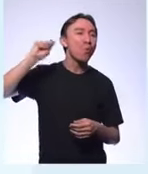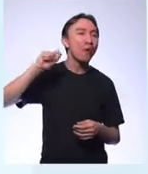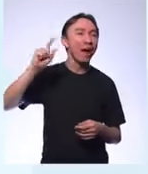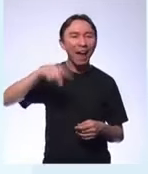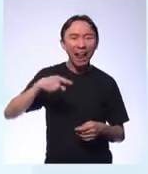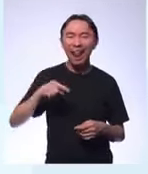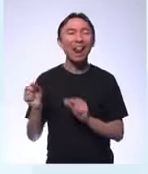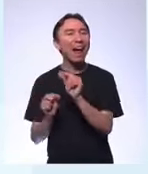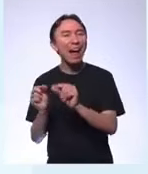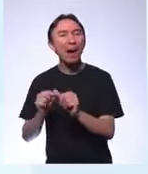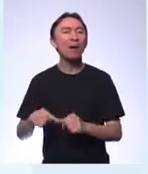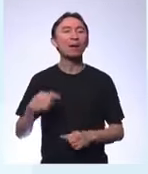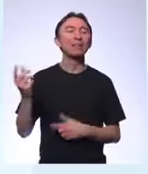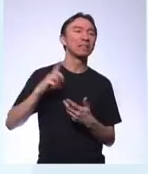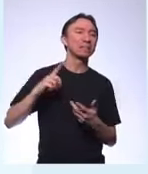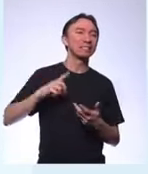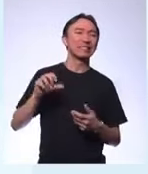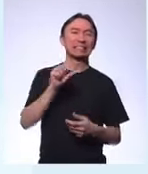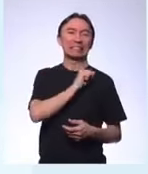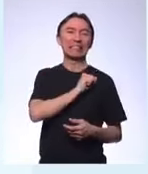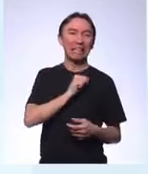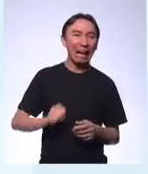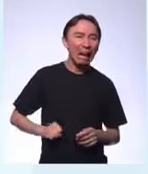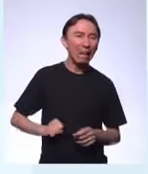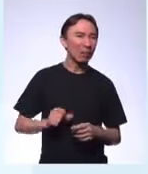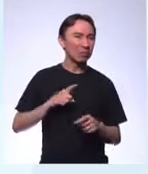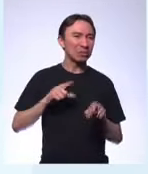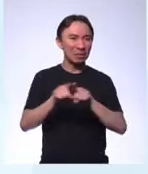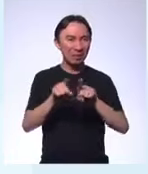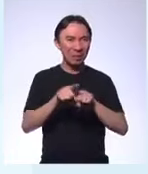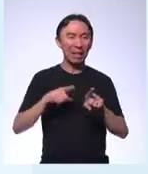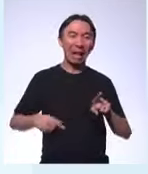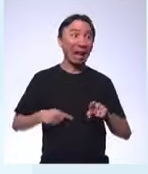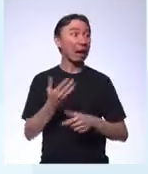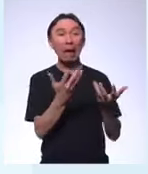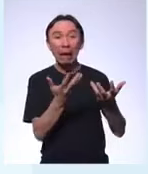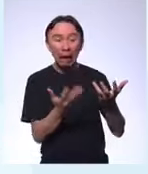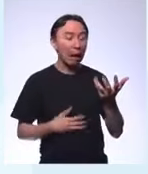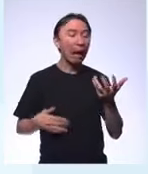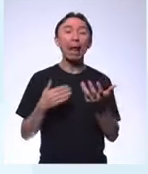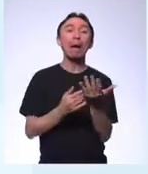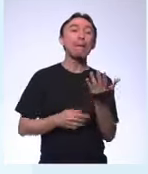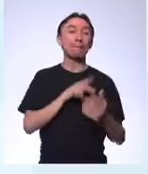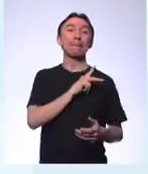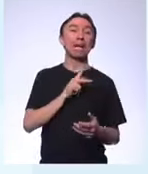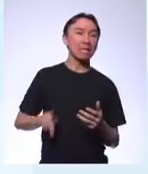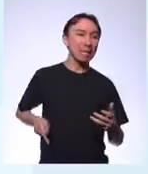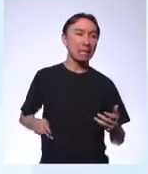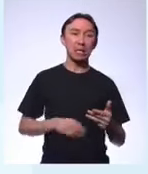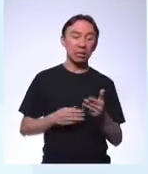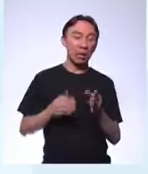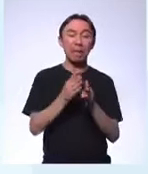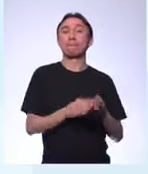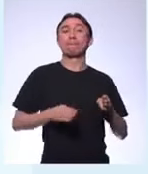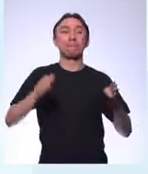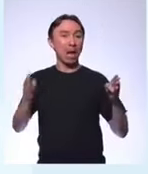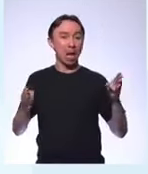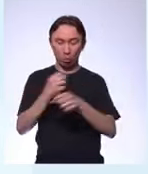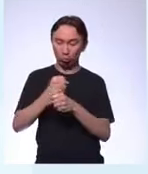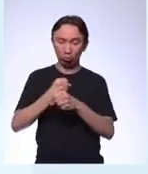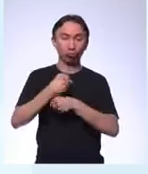e o aumento do mandato de presidente para 6 anos. E nesse momento da abertura política, nós também temos o